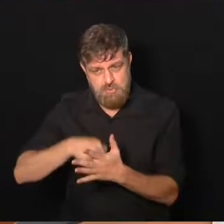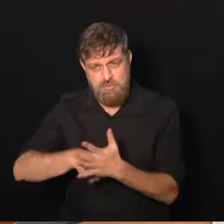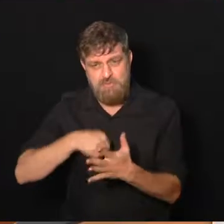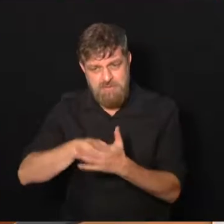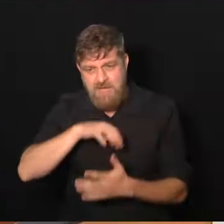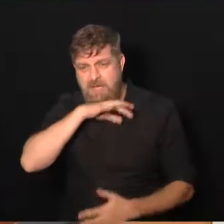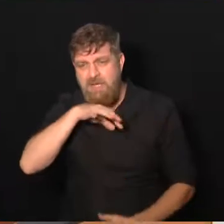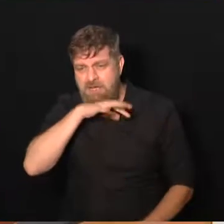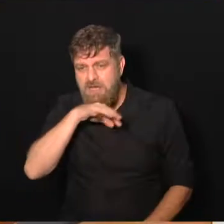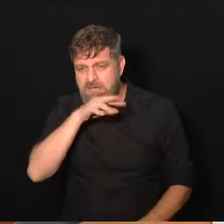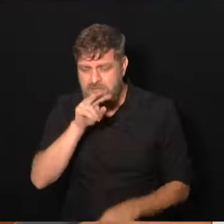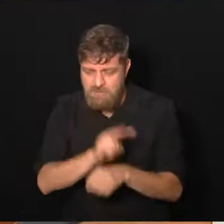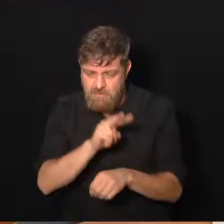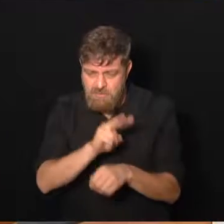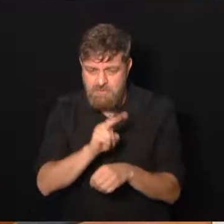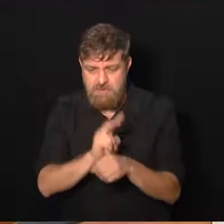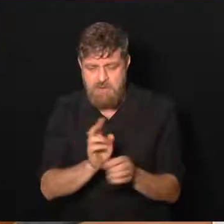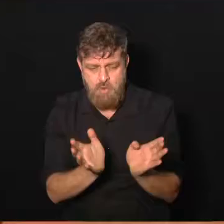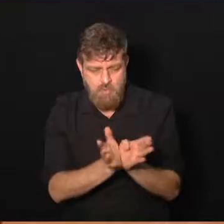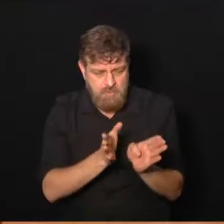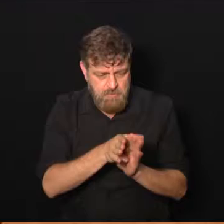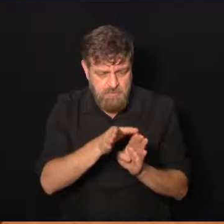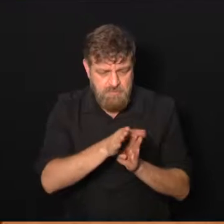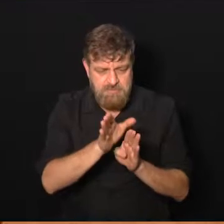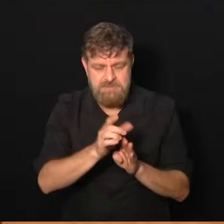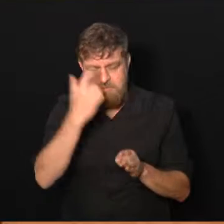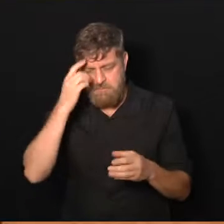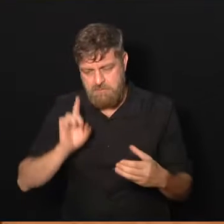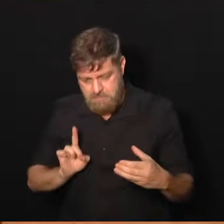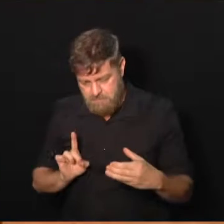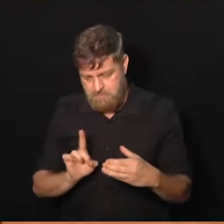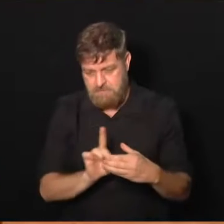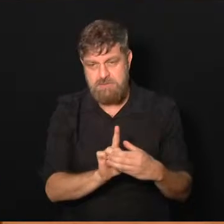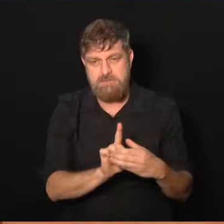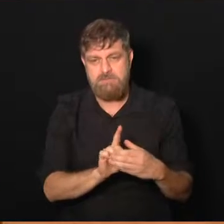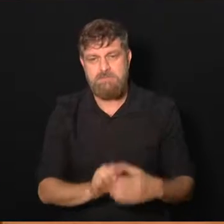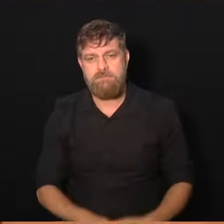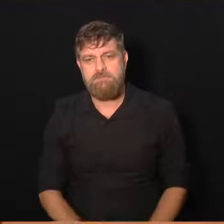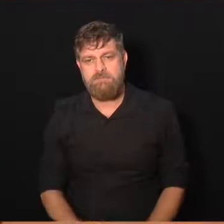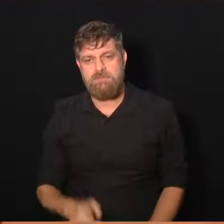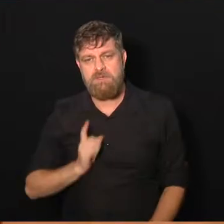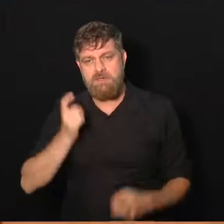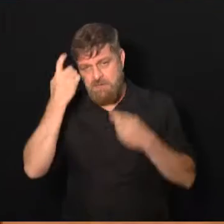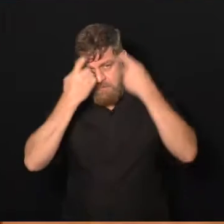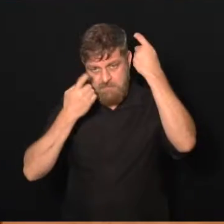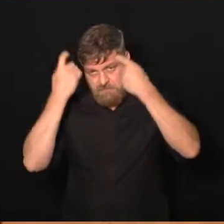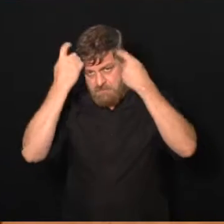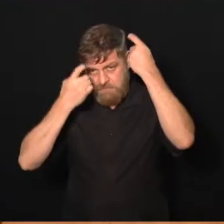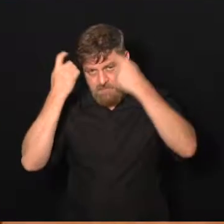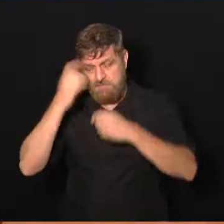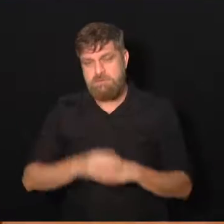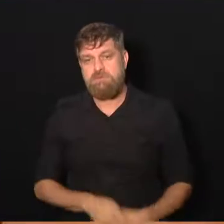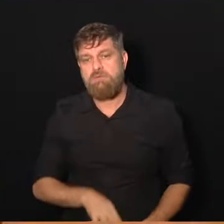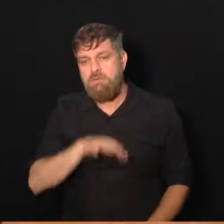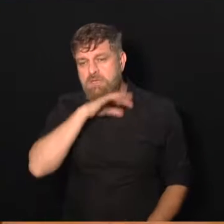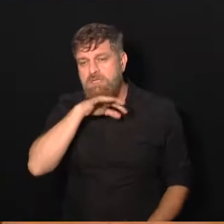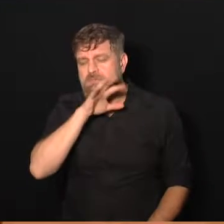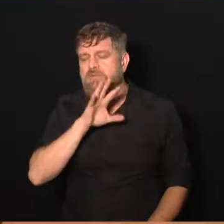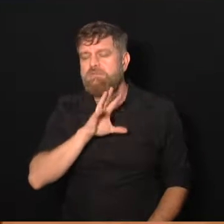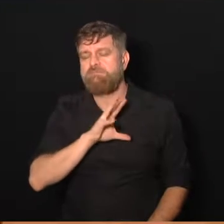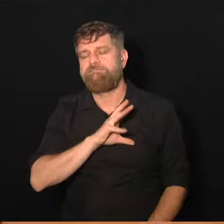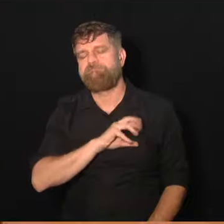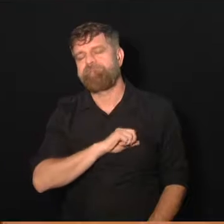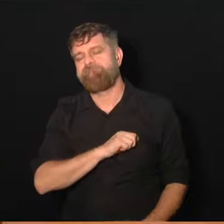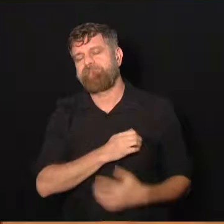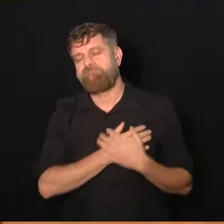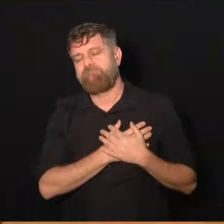ter participado do Conselho de Proteção e Defesa dos Animais é a minha preocupação, meu amor aos animais, né? Eu